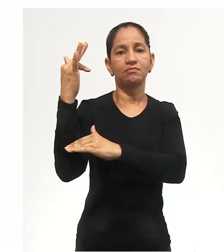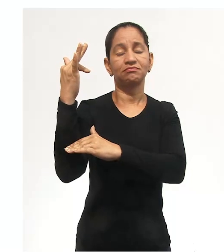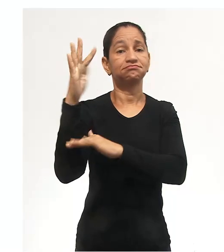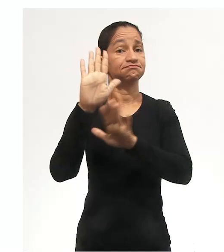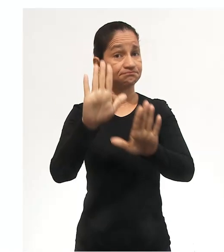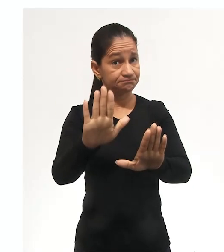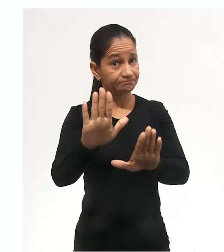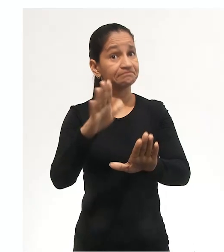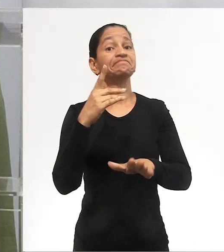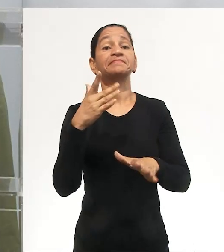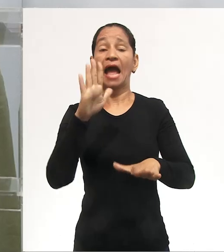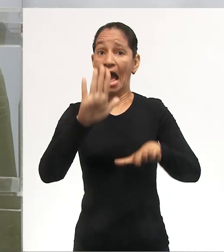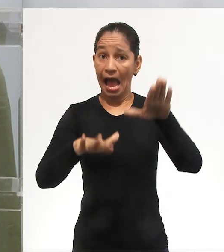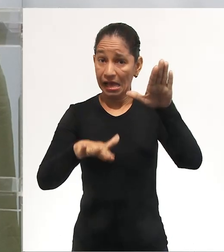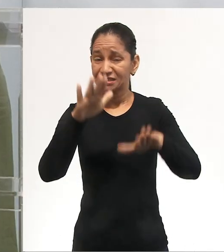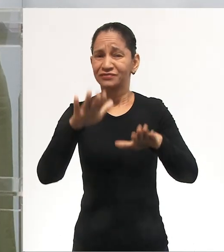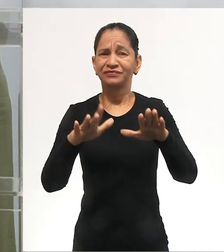vezes